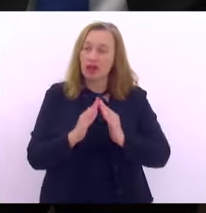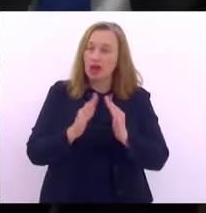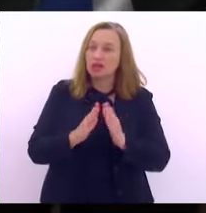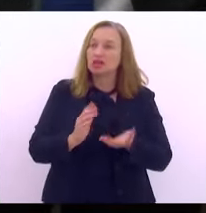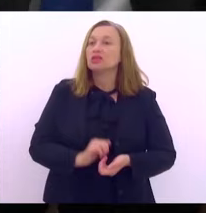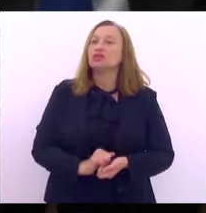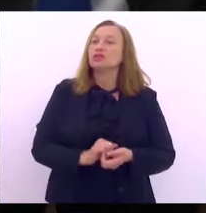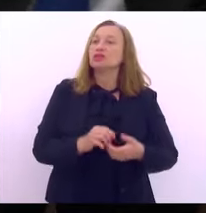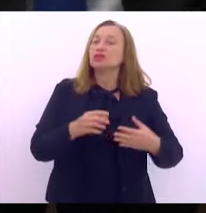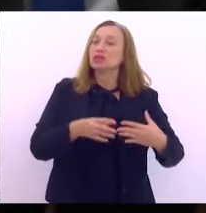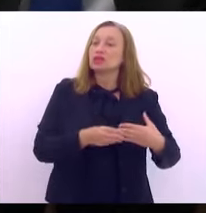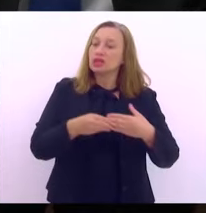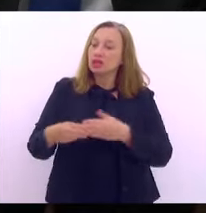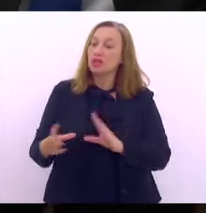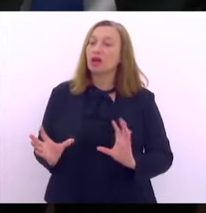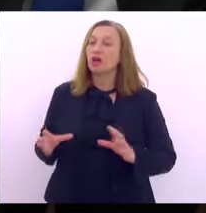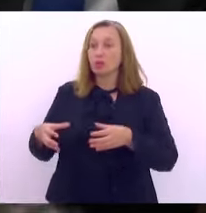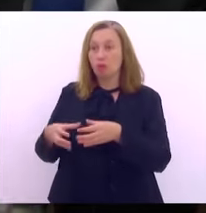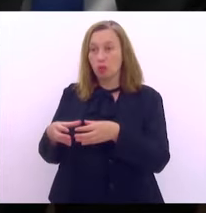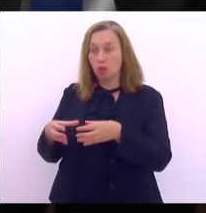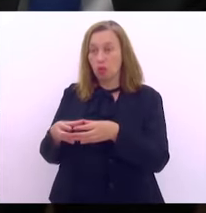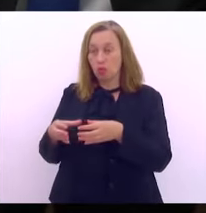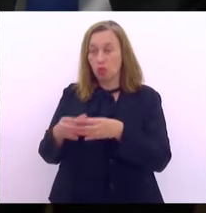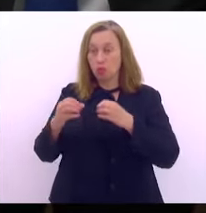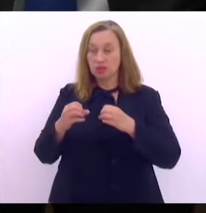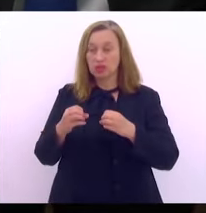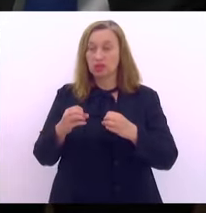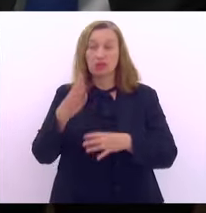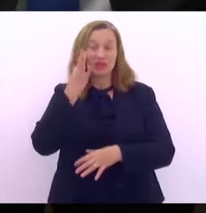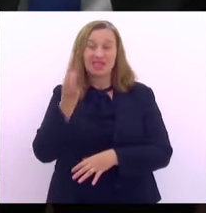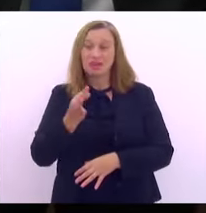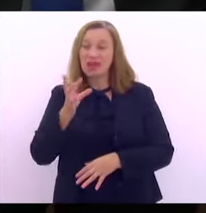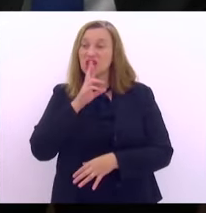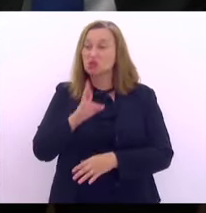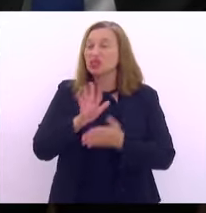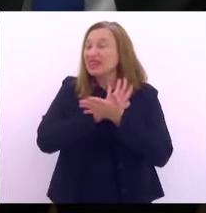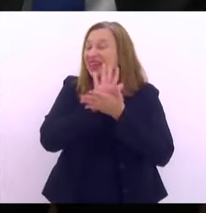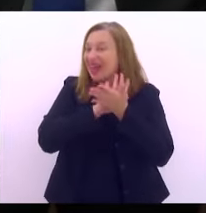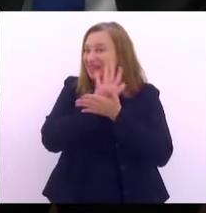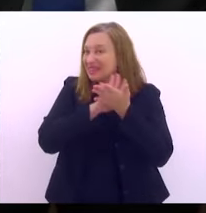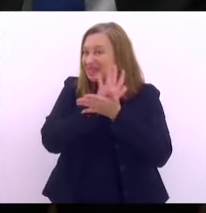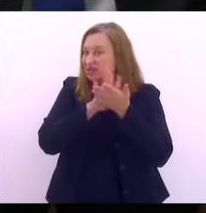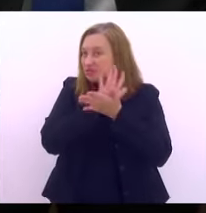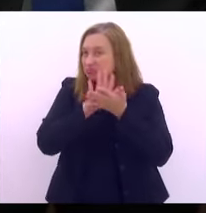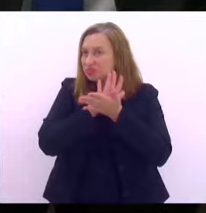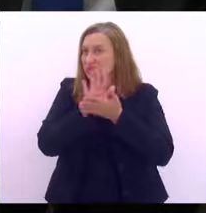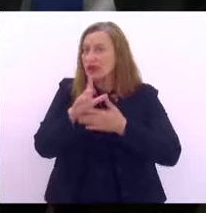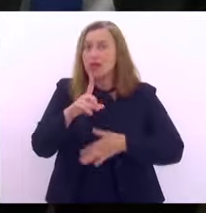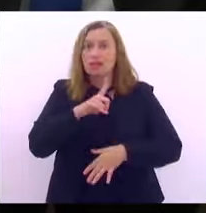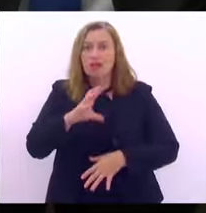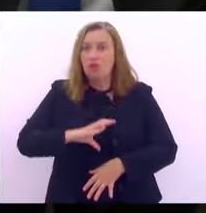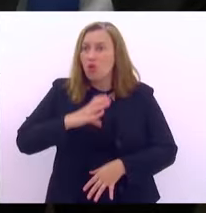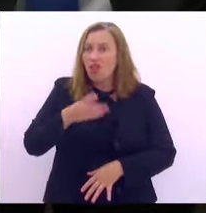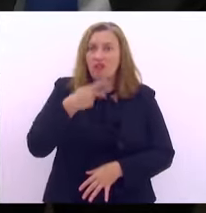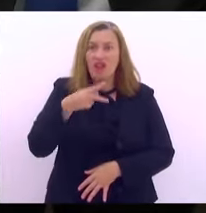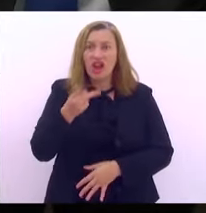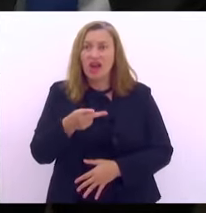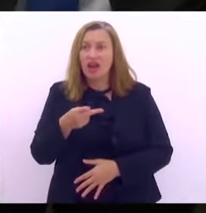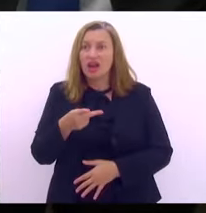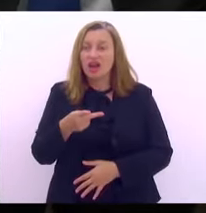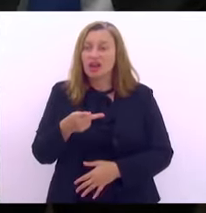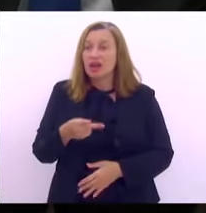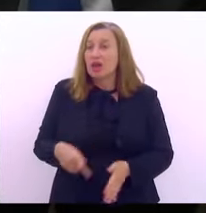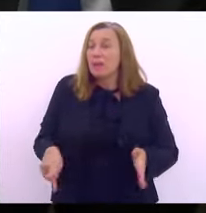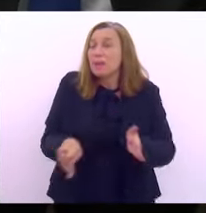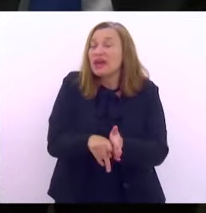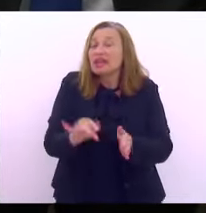numa comissão, ela não sabia responder nada com nada. Ela teve a audácia de dizer que faz